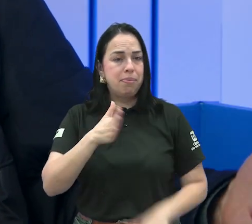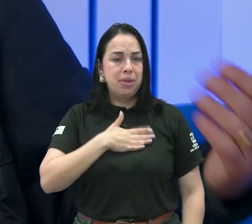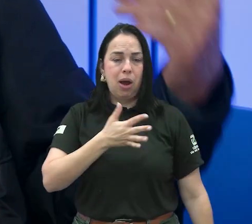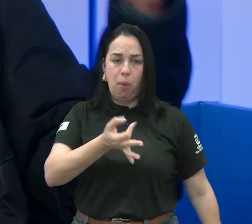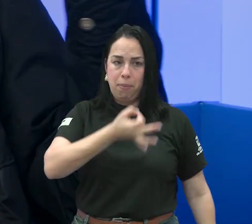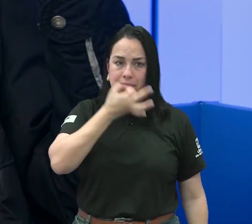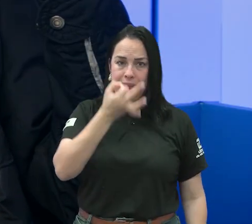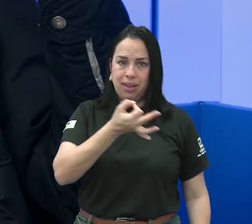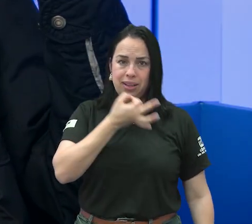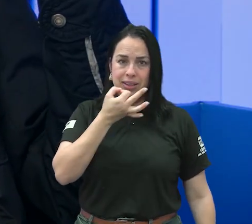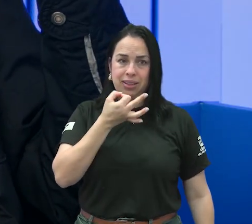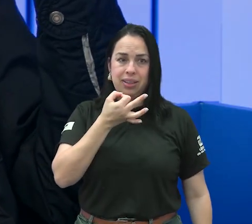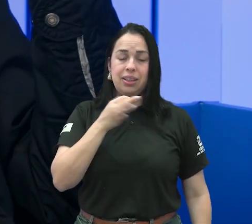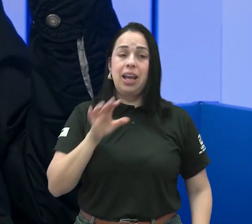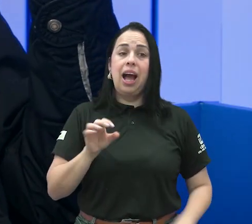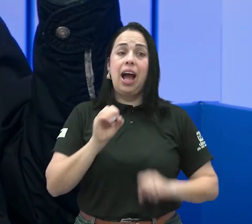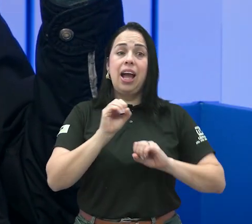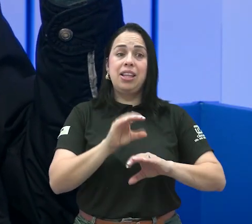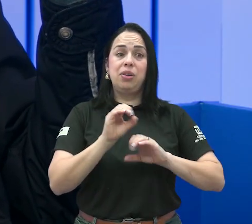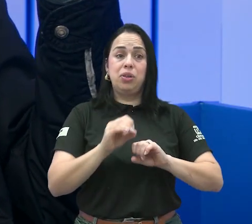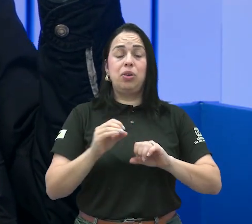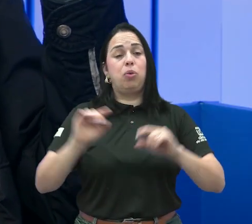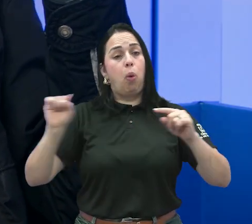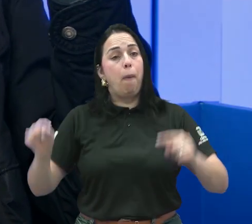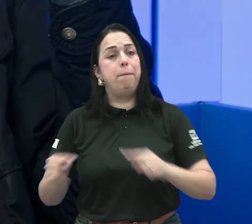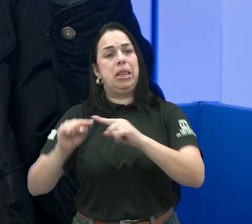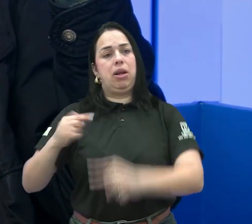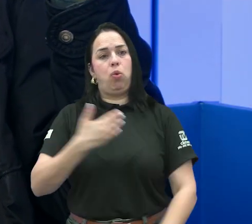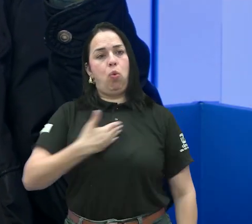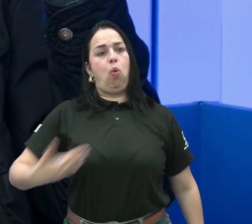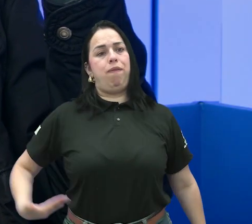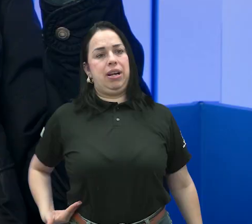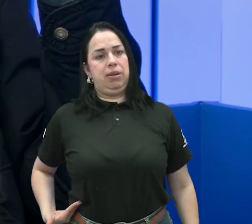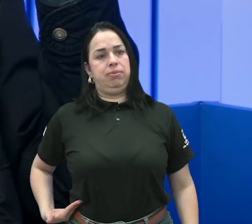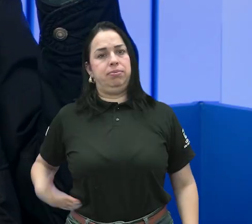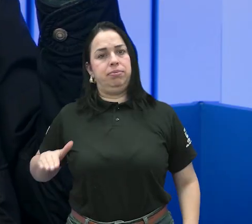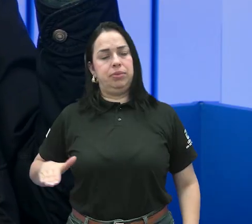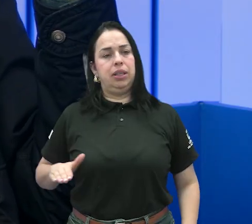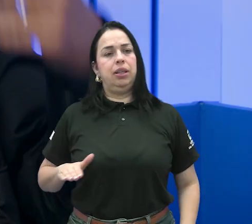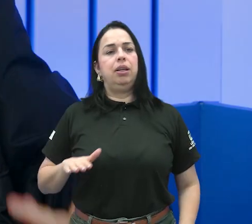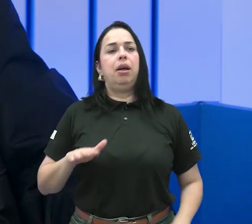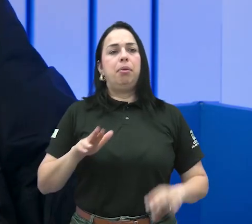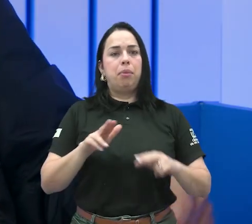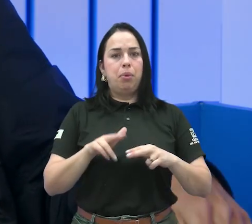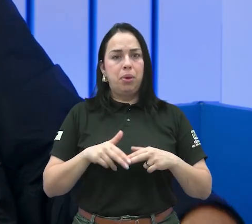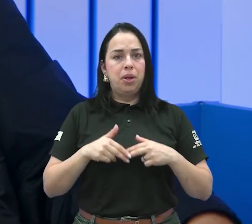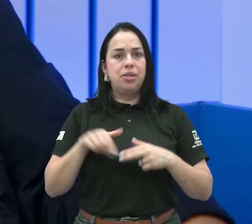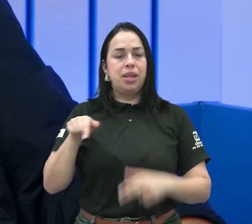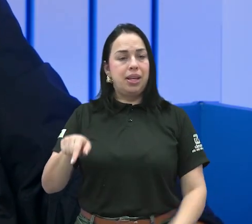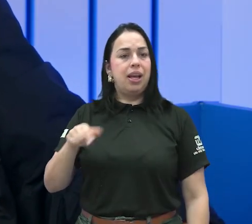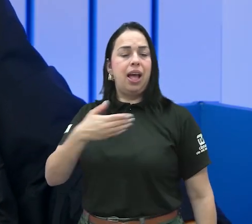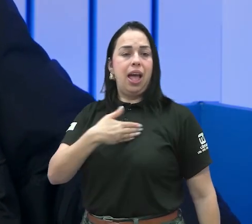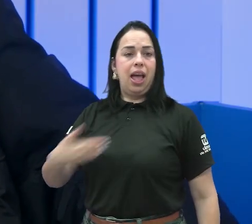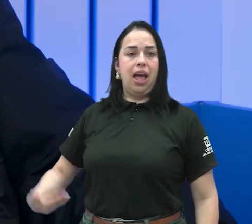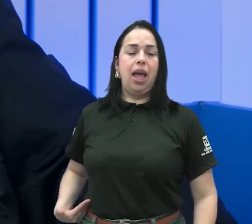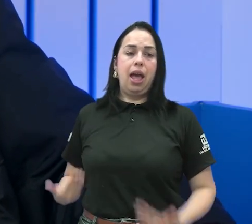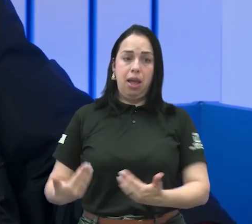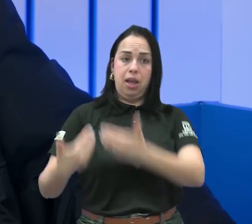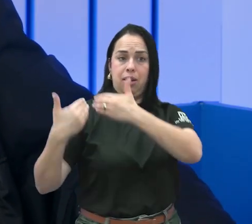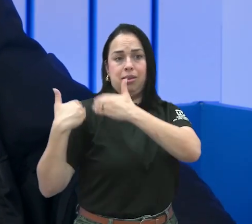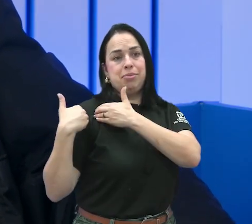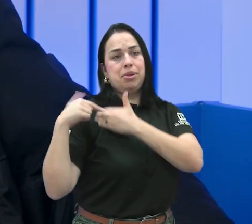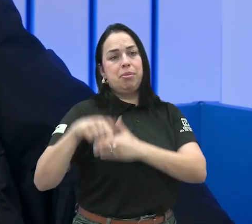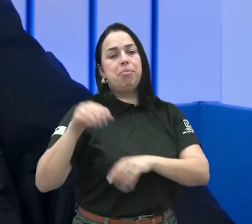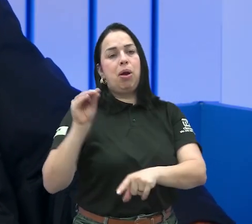educação é dever do Estado, como está na Constituição. Então, o setor público de São José é o grande responsável